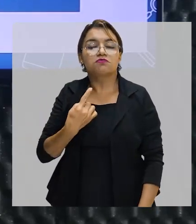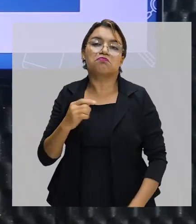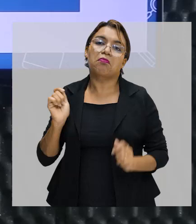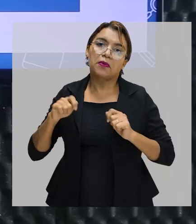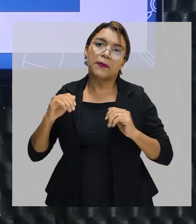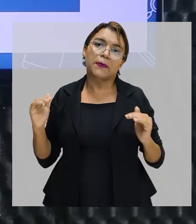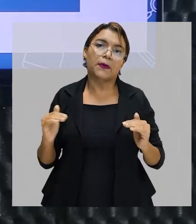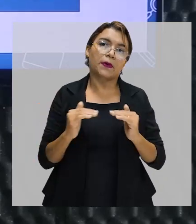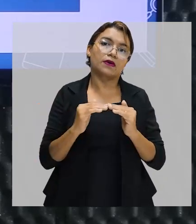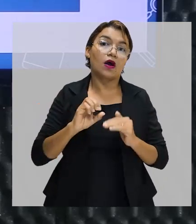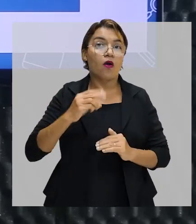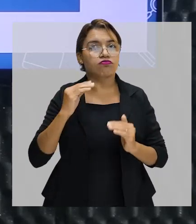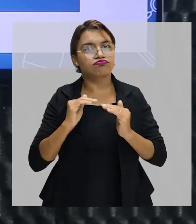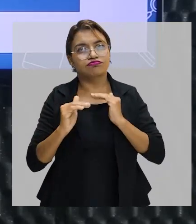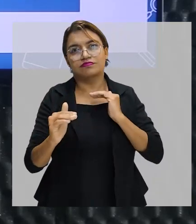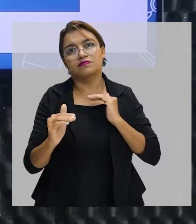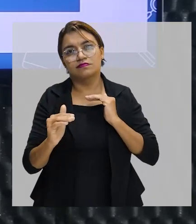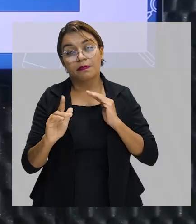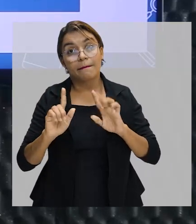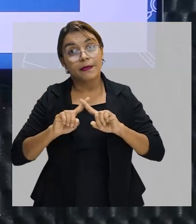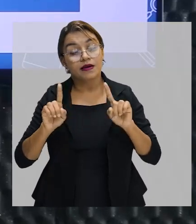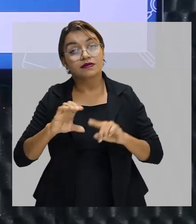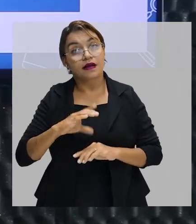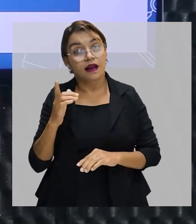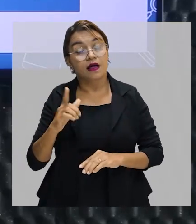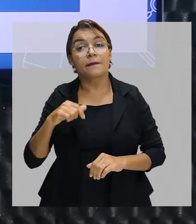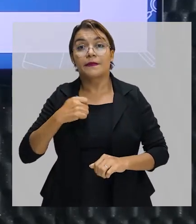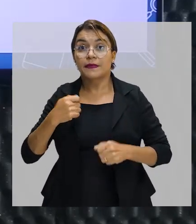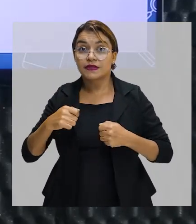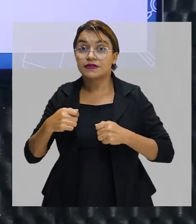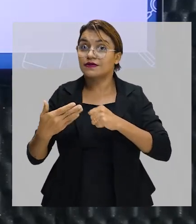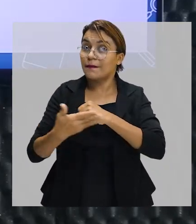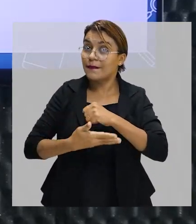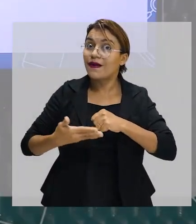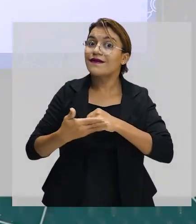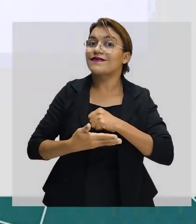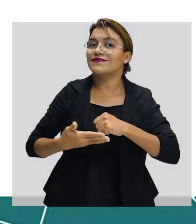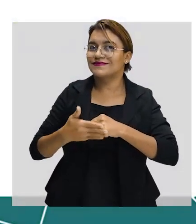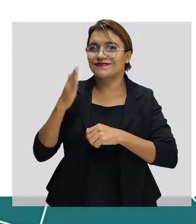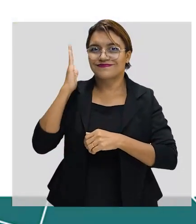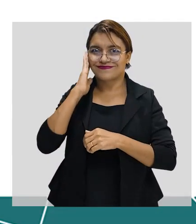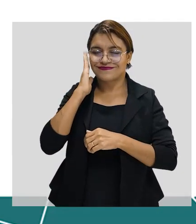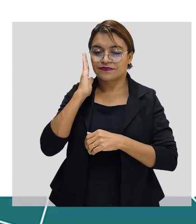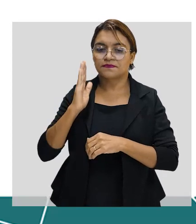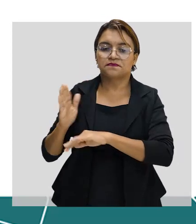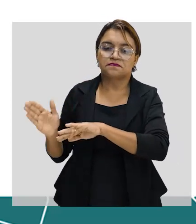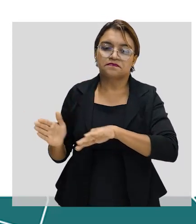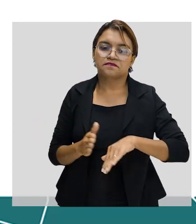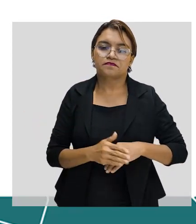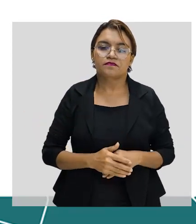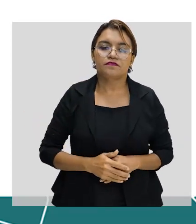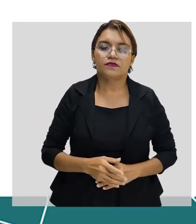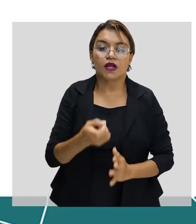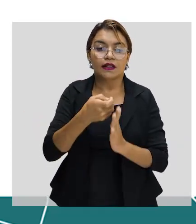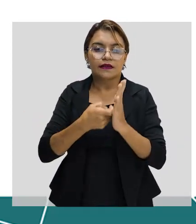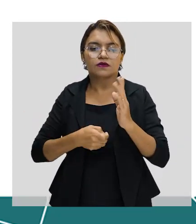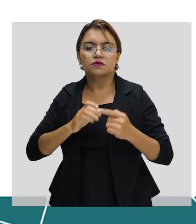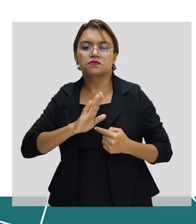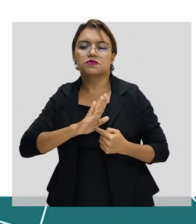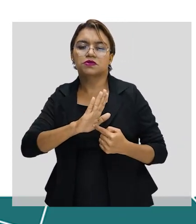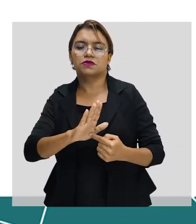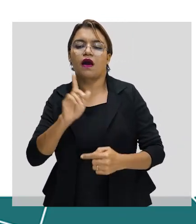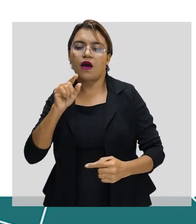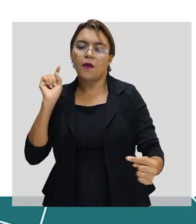concordar ou discordar, mas claro, com embasamento para tal. Então, o que é o texto expositivo? Ele